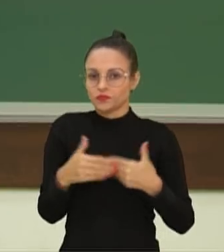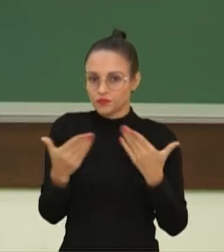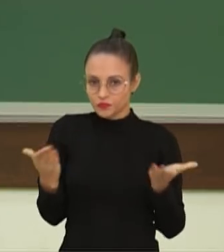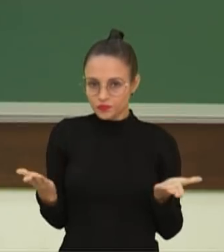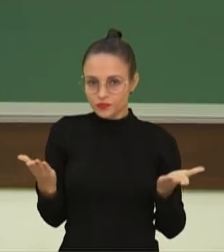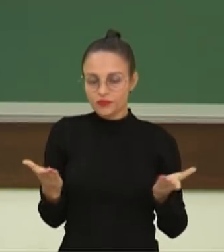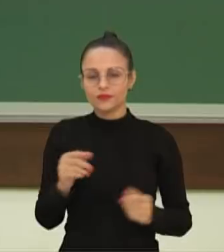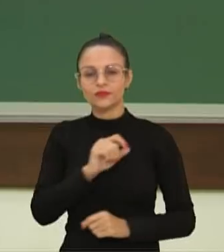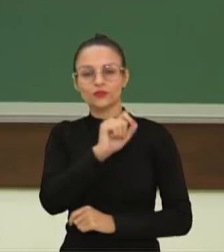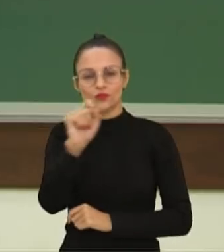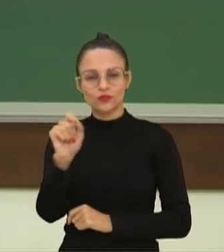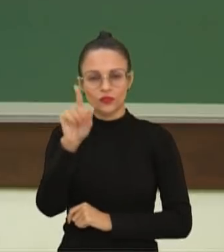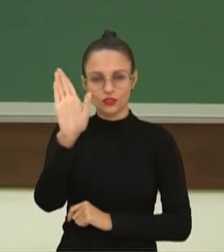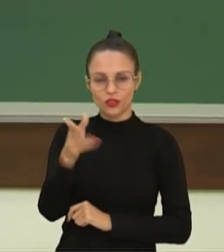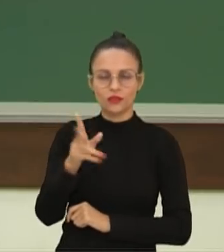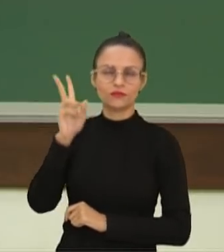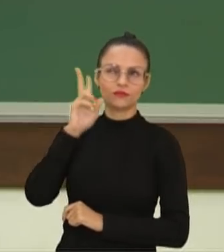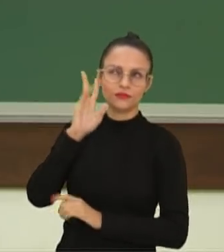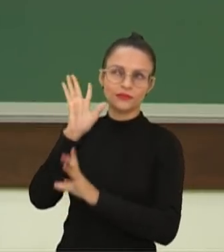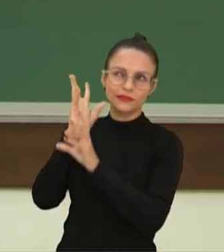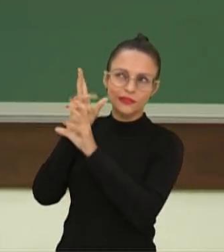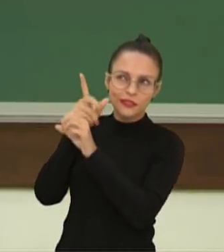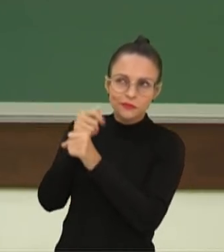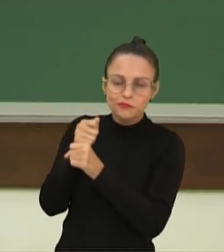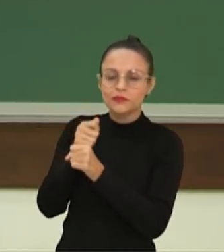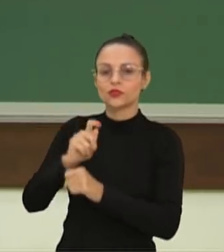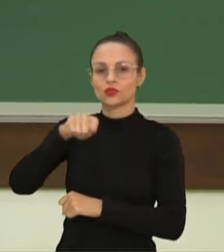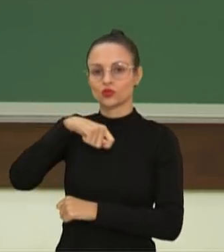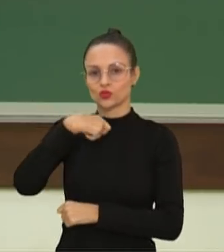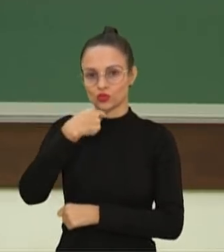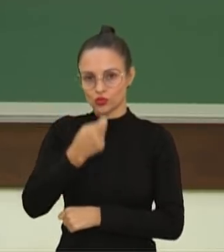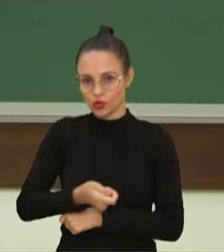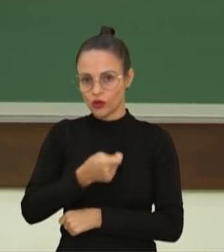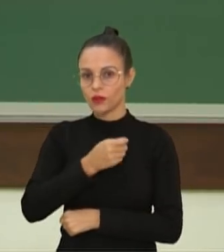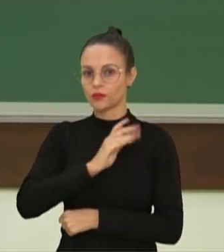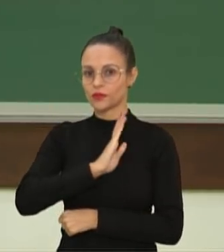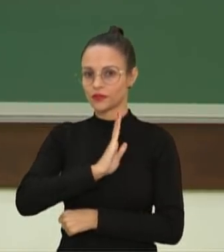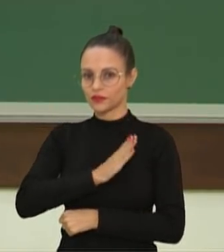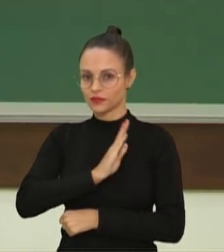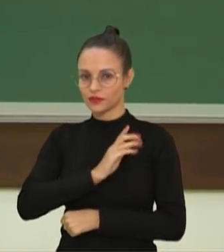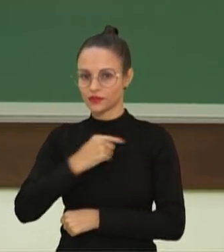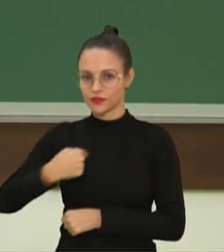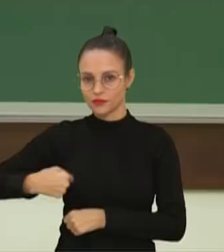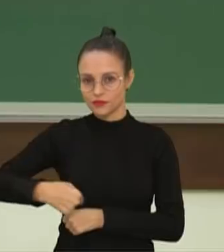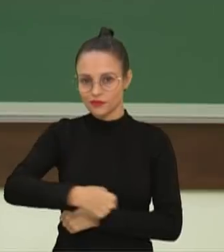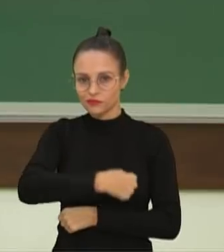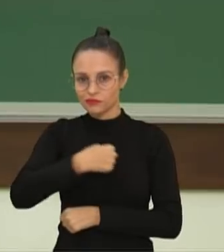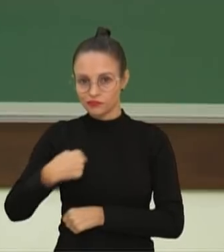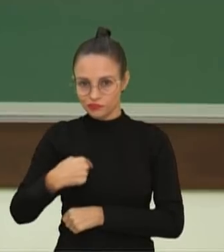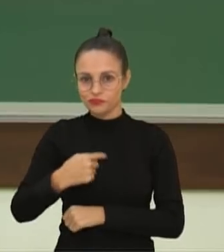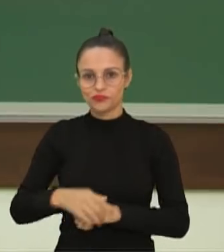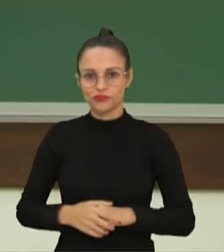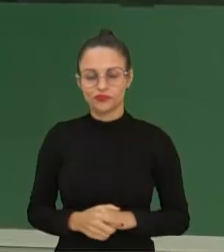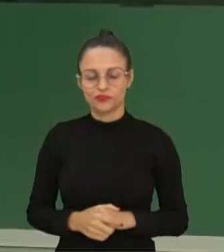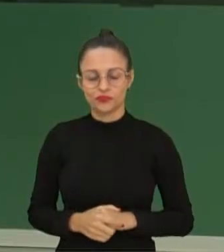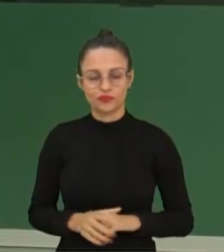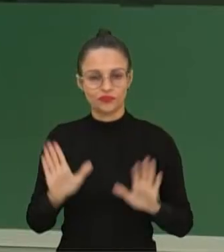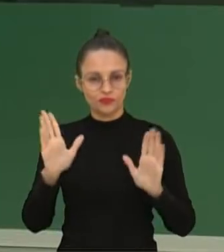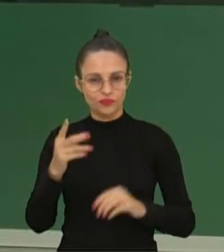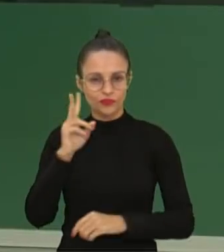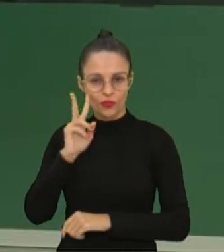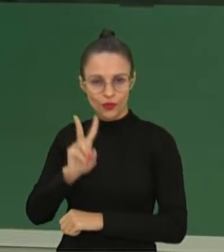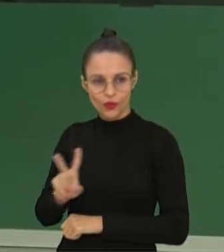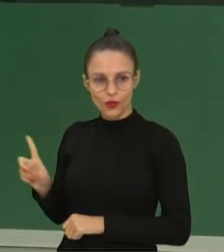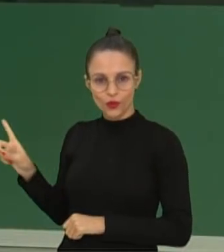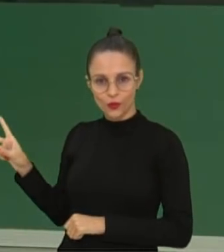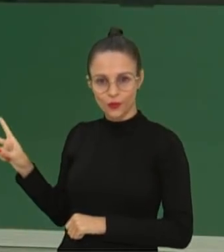E então, o que você já conseguiu lembrar? O que você já sabe sobre o sistema cardiovascular? Vamos dar uma olhadinha